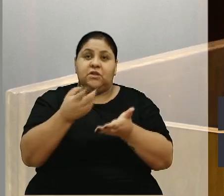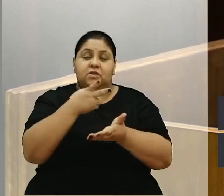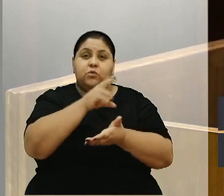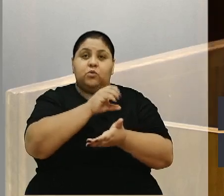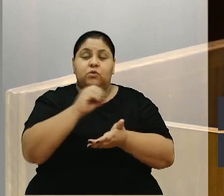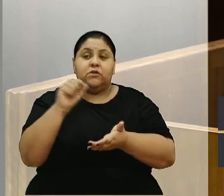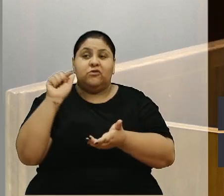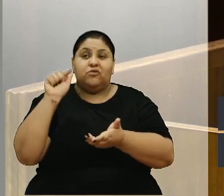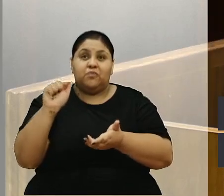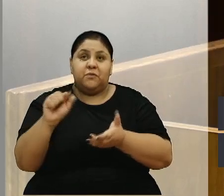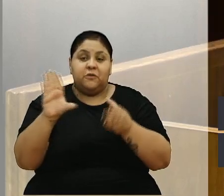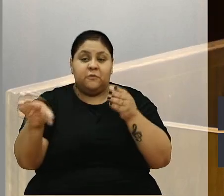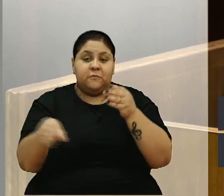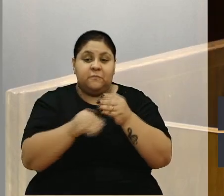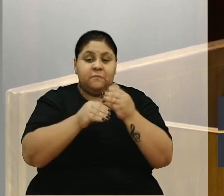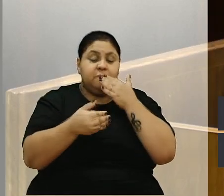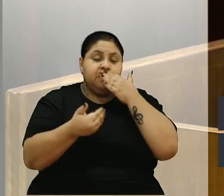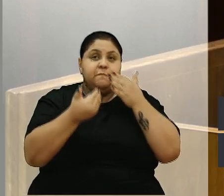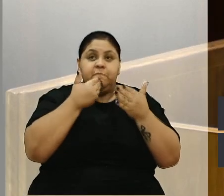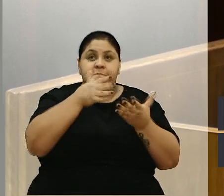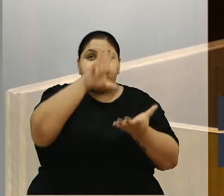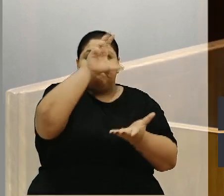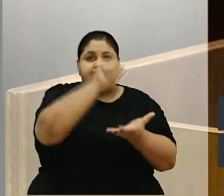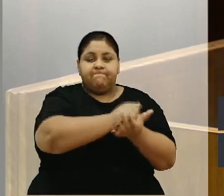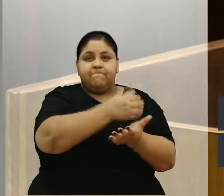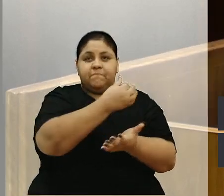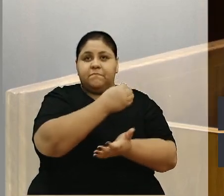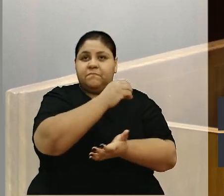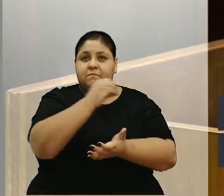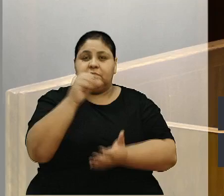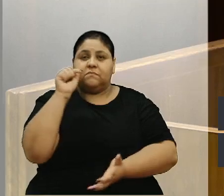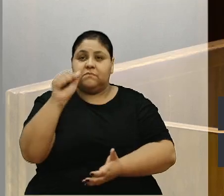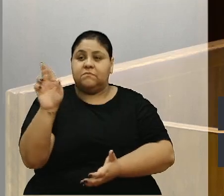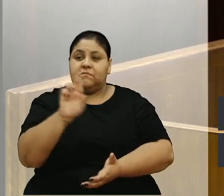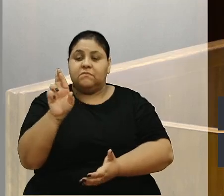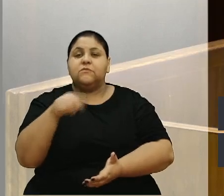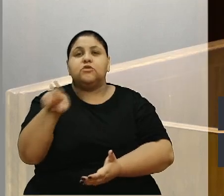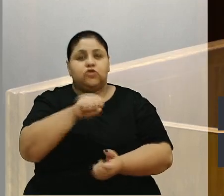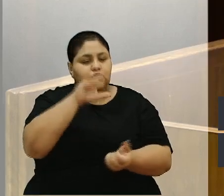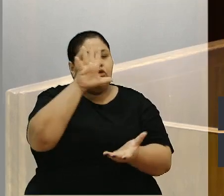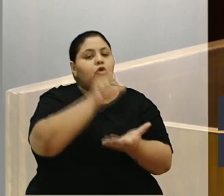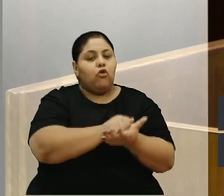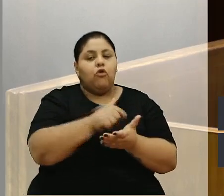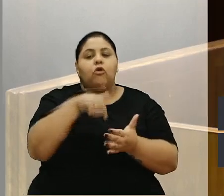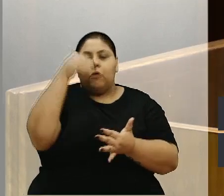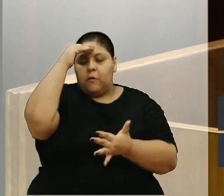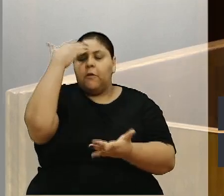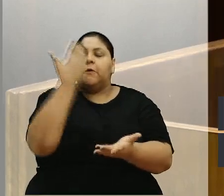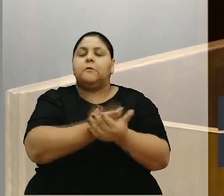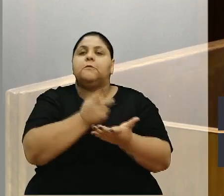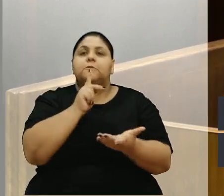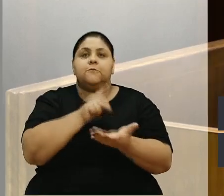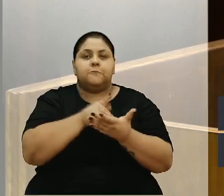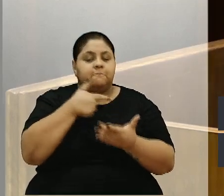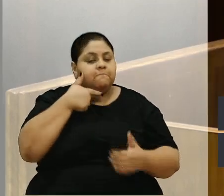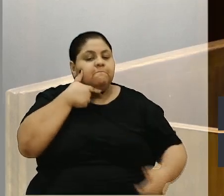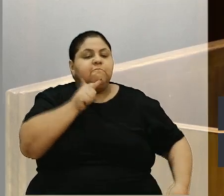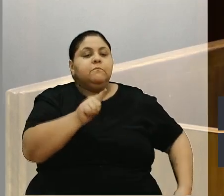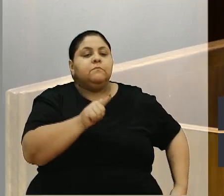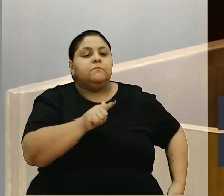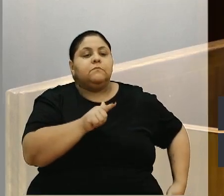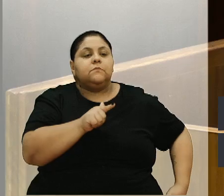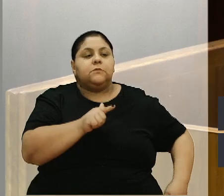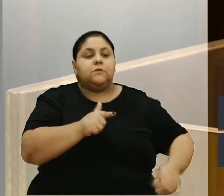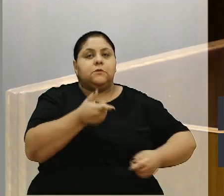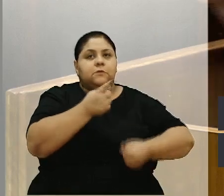eles pediram para que nós cadastrássemos R$600 mil e nós estamos cadastrando. Tenho certeza absoluta que elas irão ganhar esse